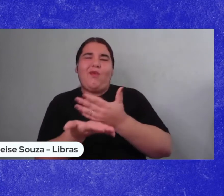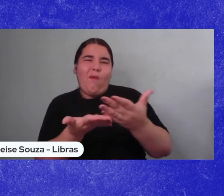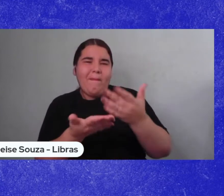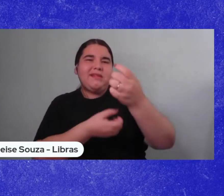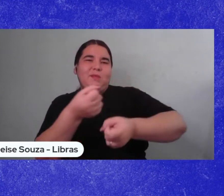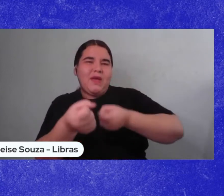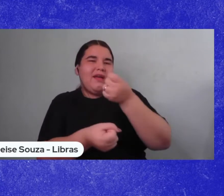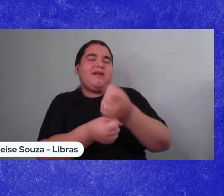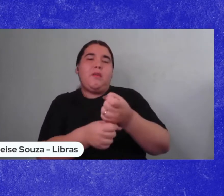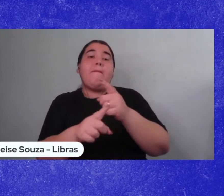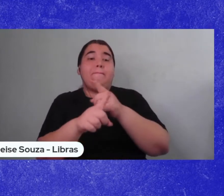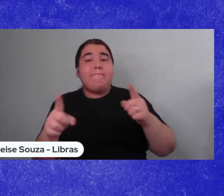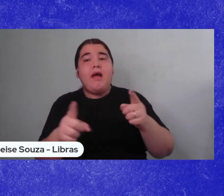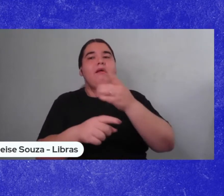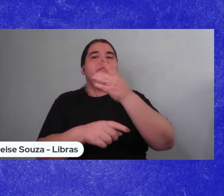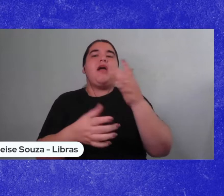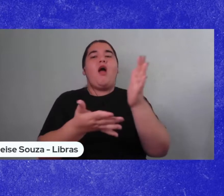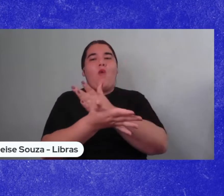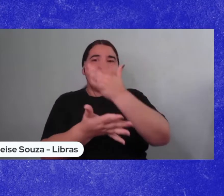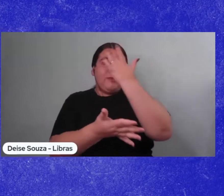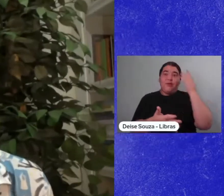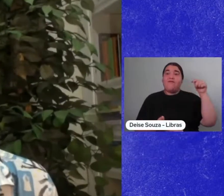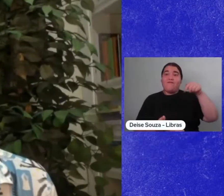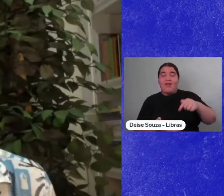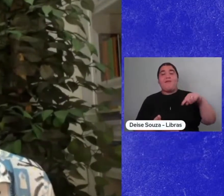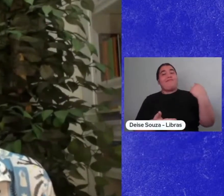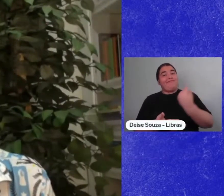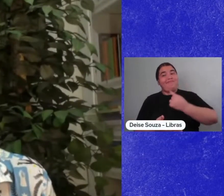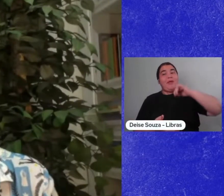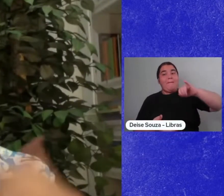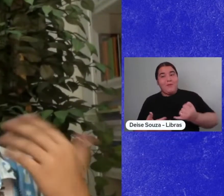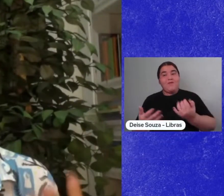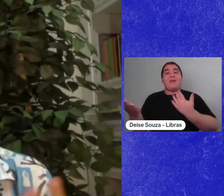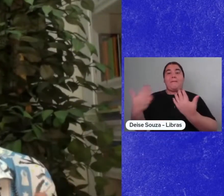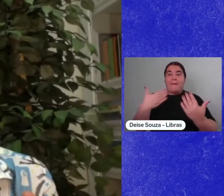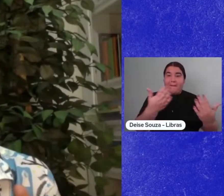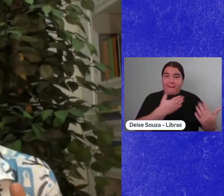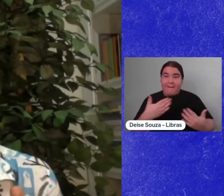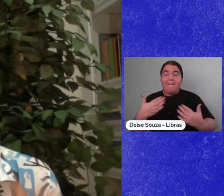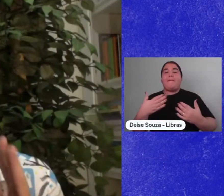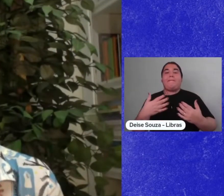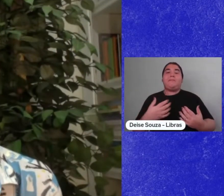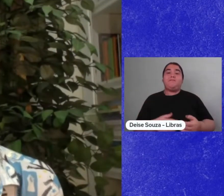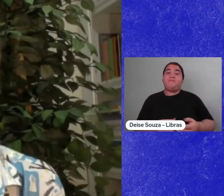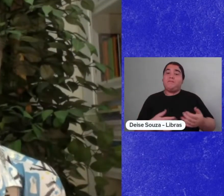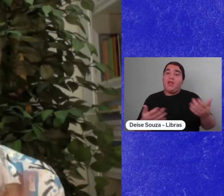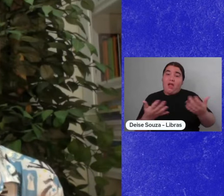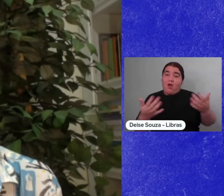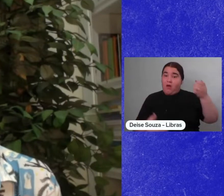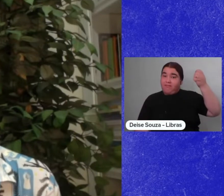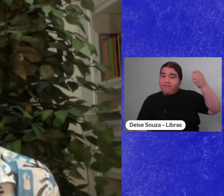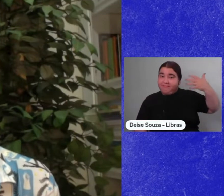papo aqui com os realizadores e as realizadoras da mostra Fantástico Imaginário. Vou fazer a minha autodescrição,